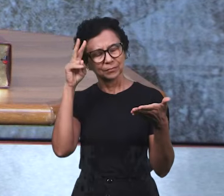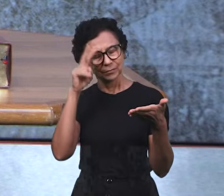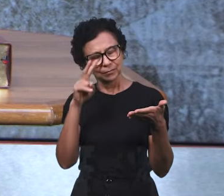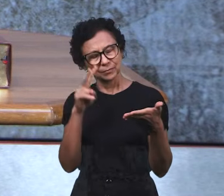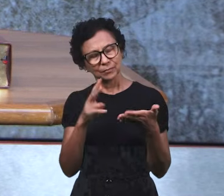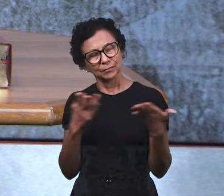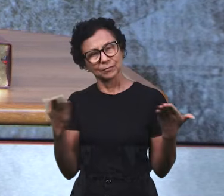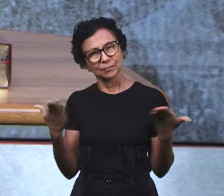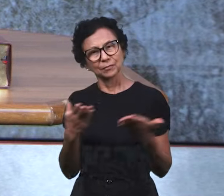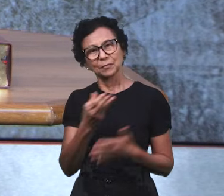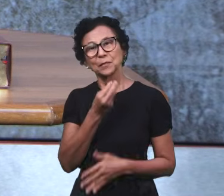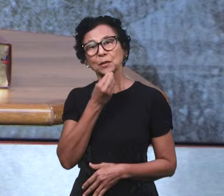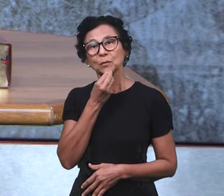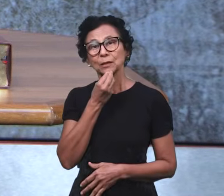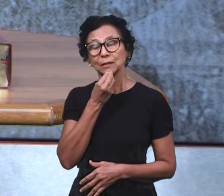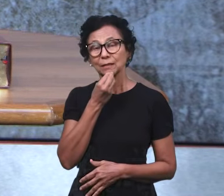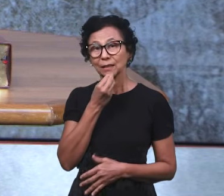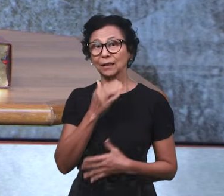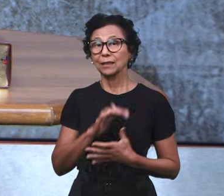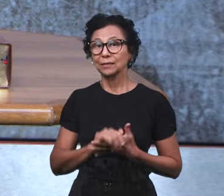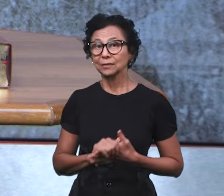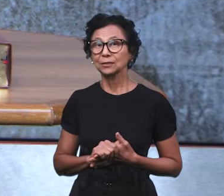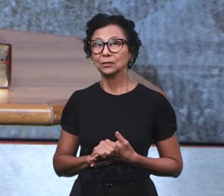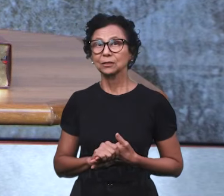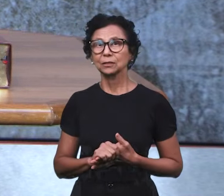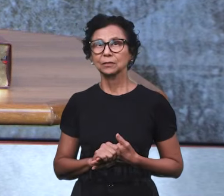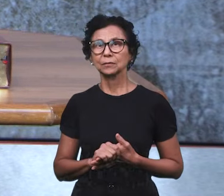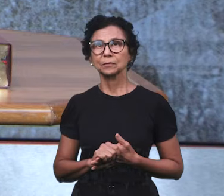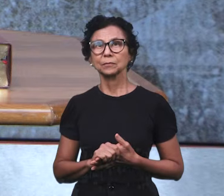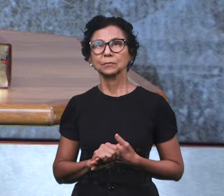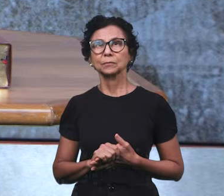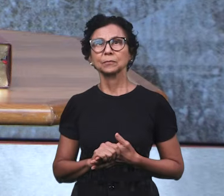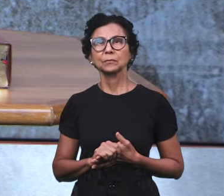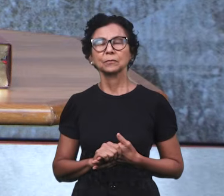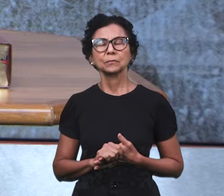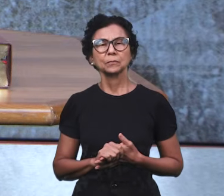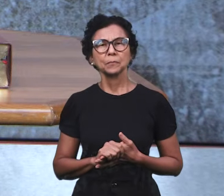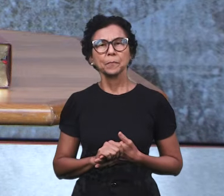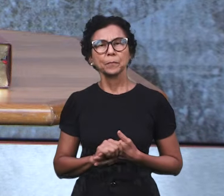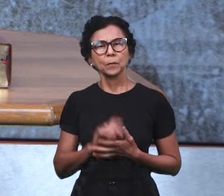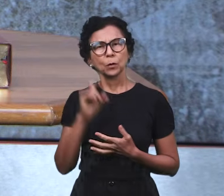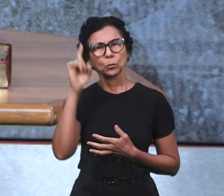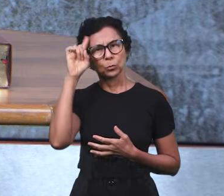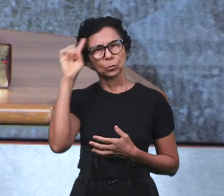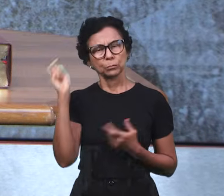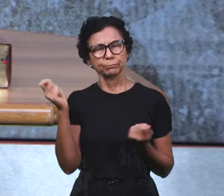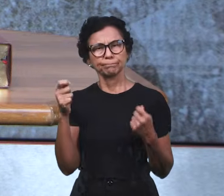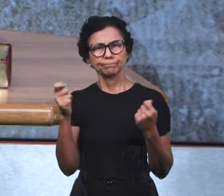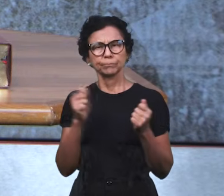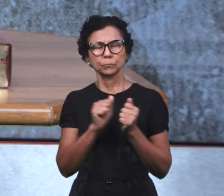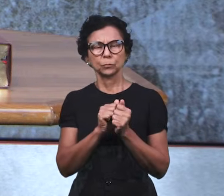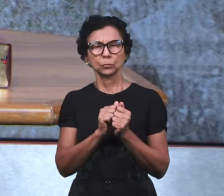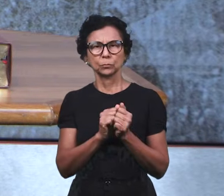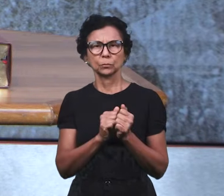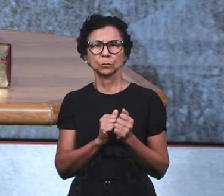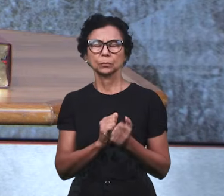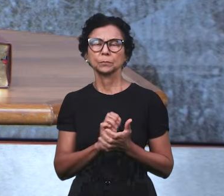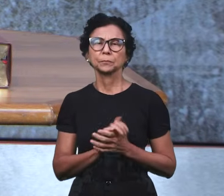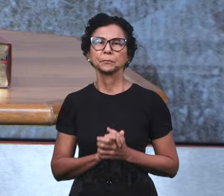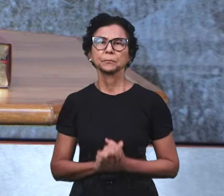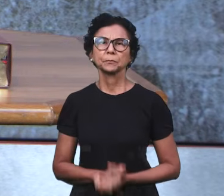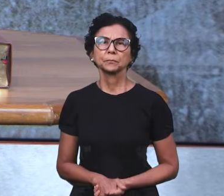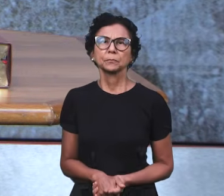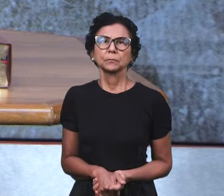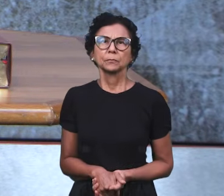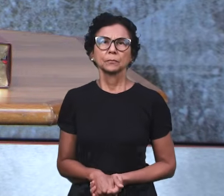esta oportunidade, esta bênção de diariamente estarmos juntos para lermos a palavra do Senhor.